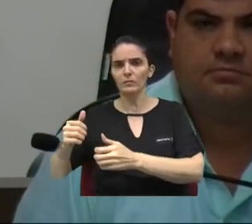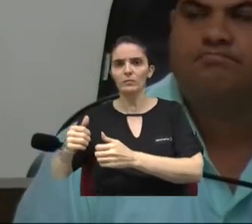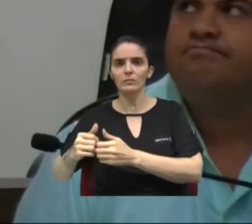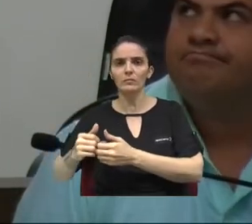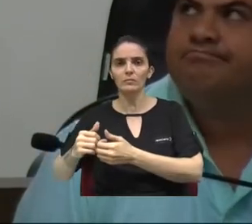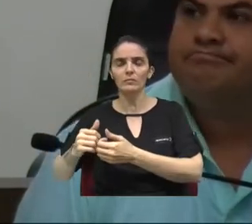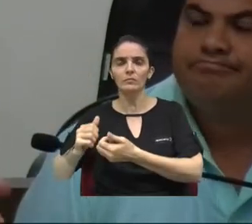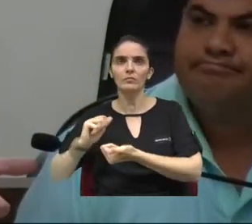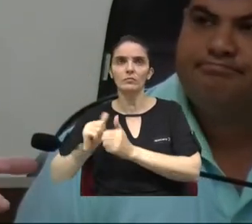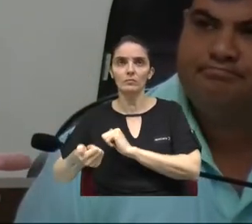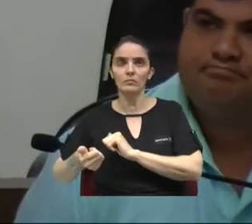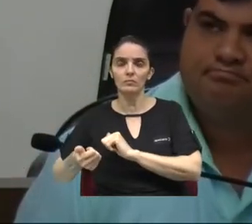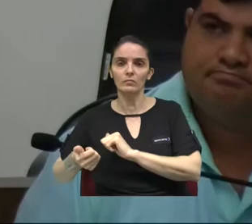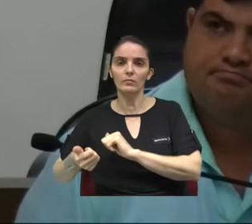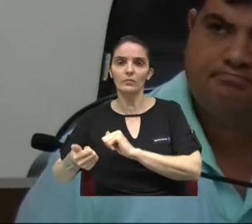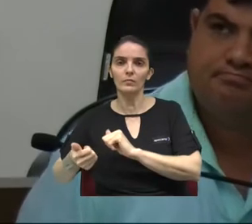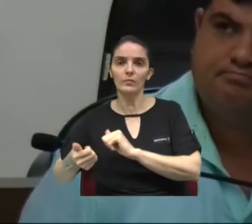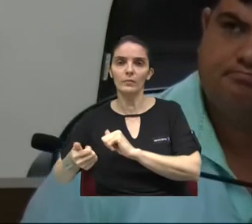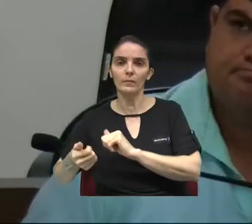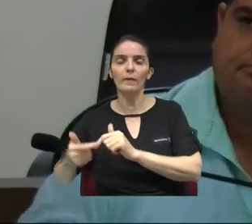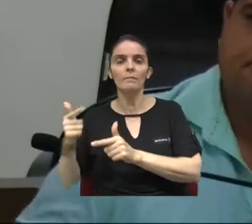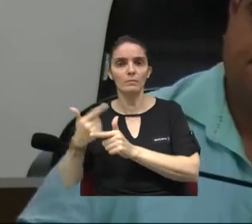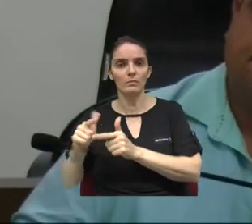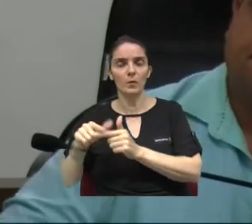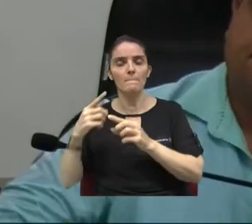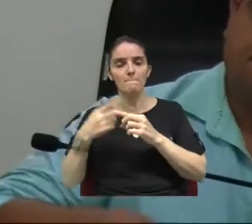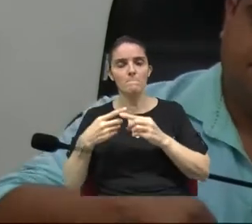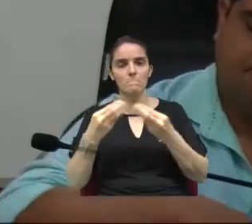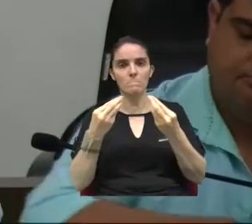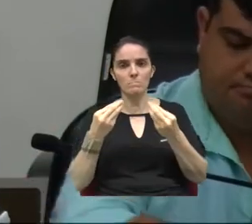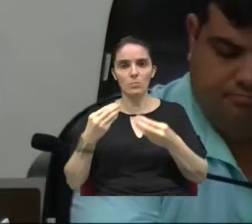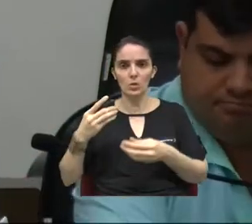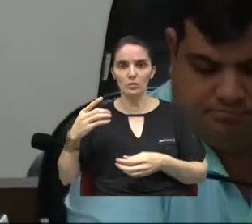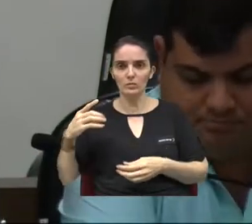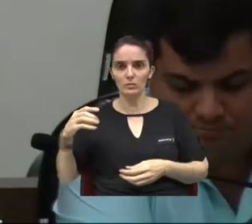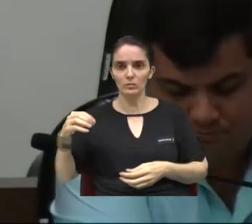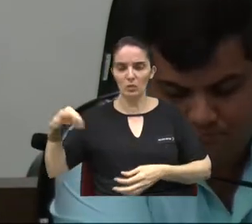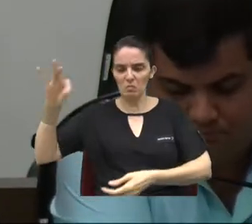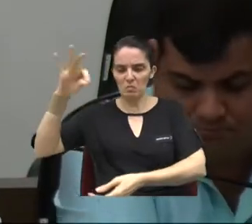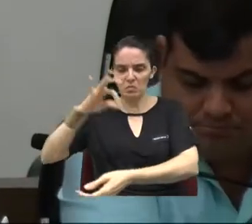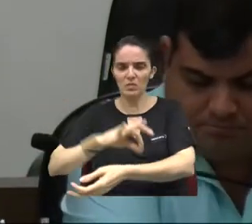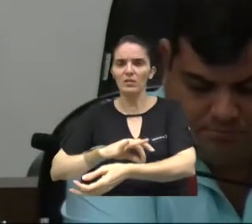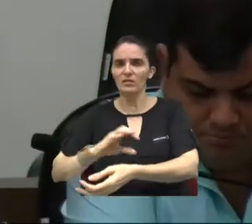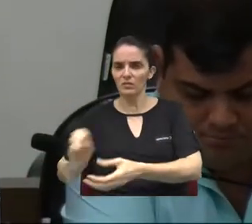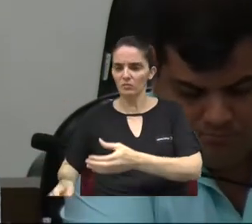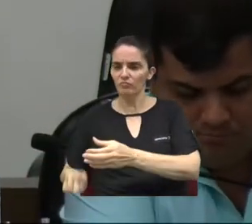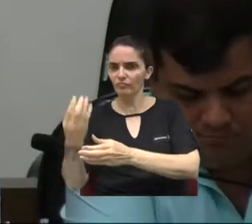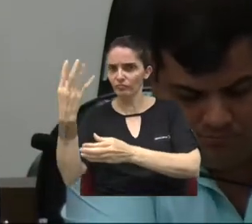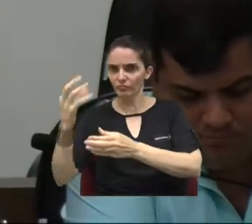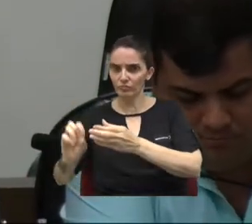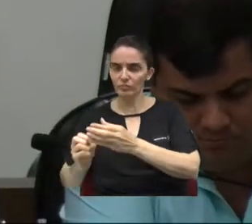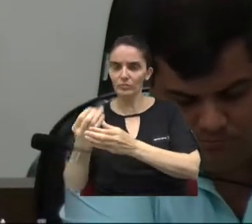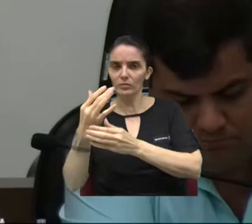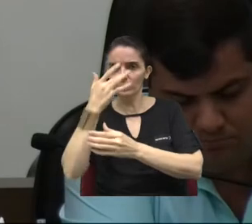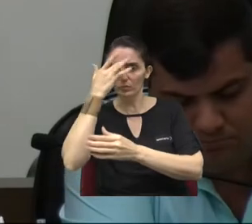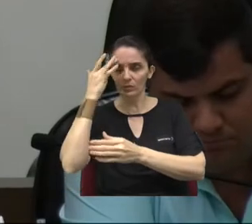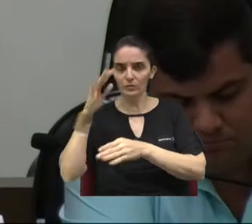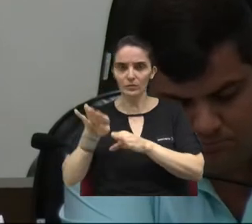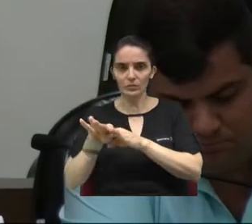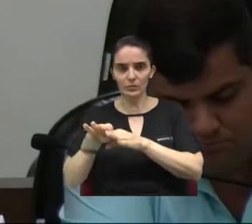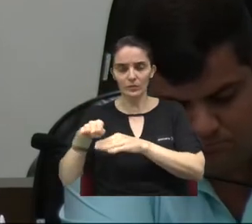vereadores, porque lá está sendo um criador de dengue, porque está abandonado, e moradores também de